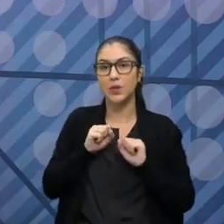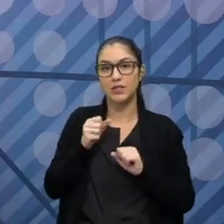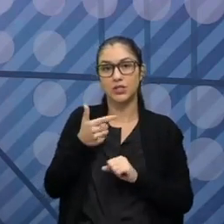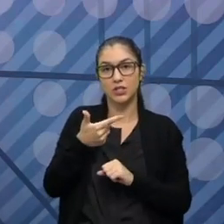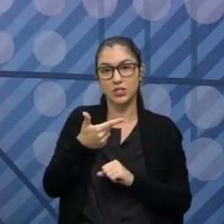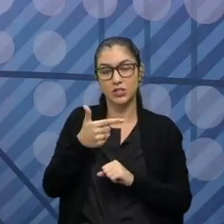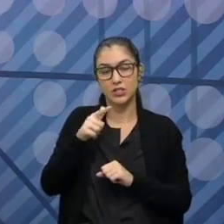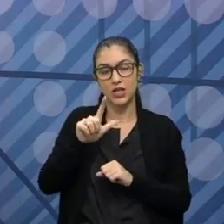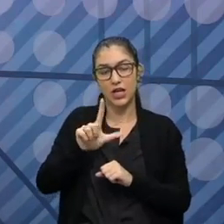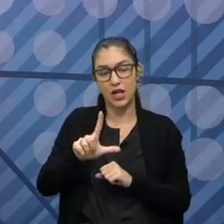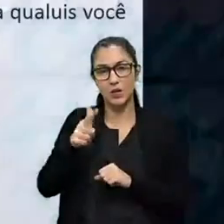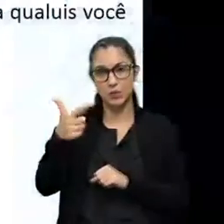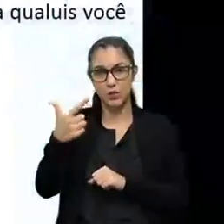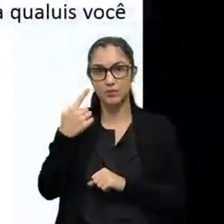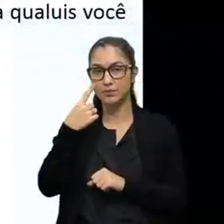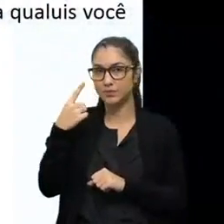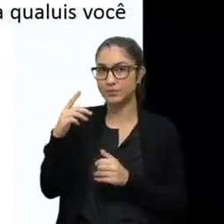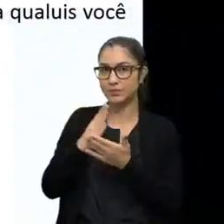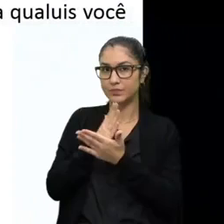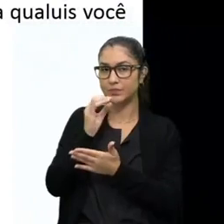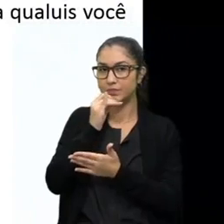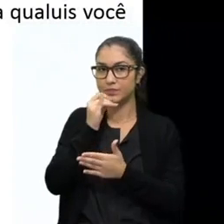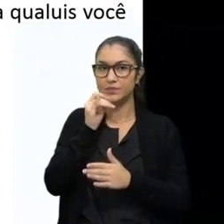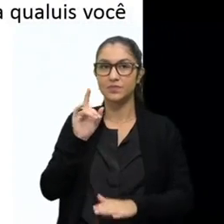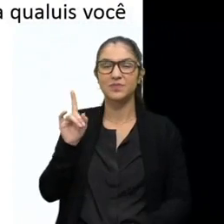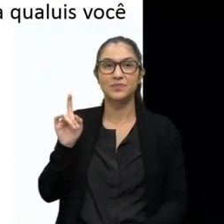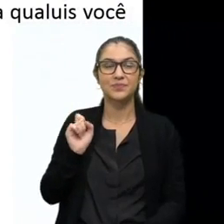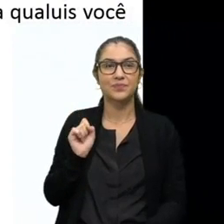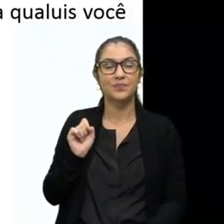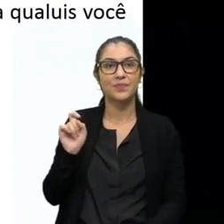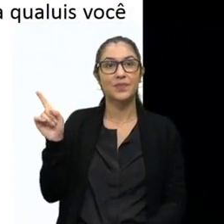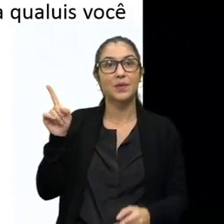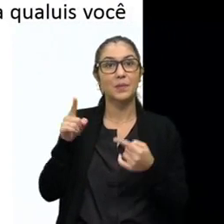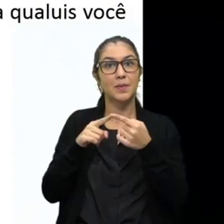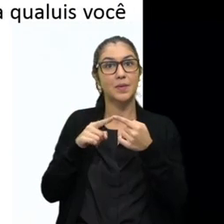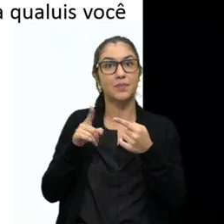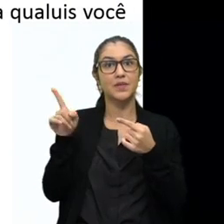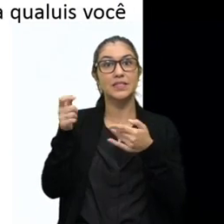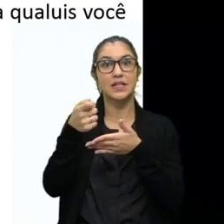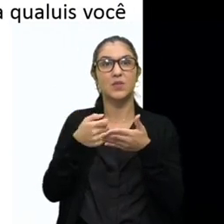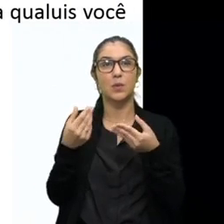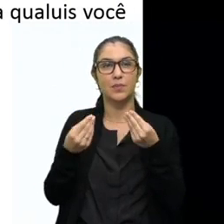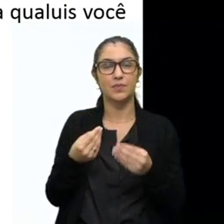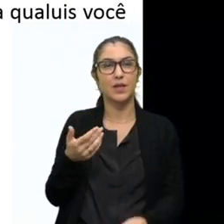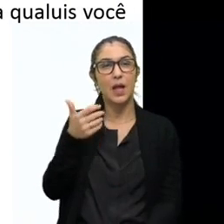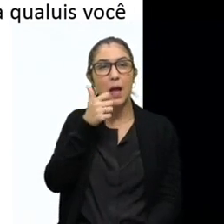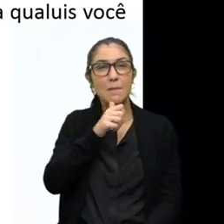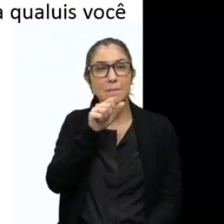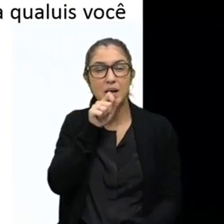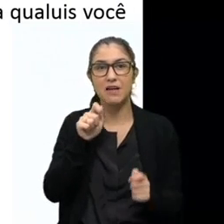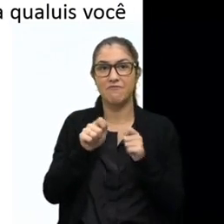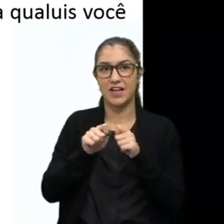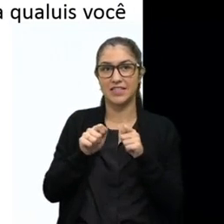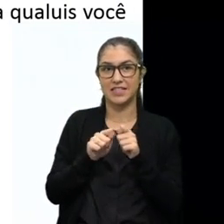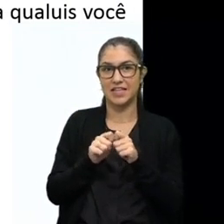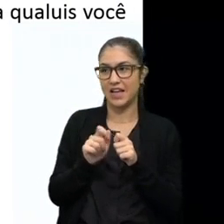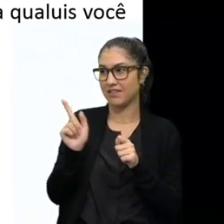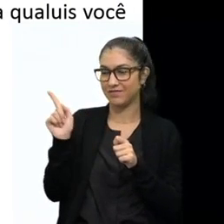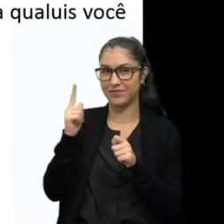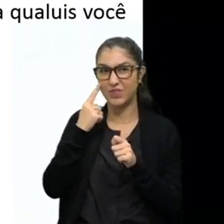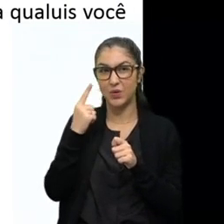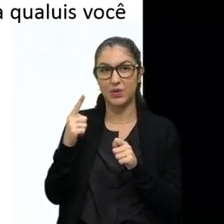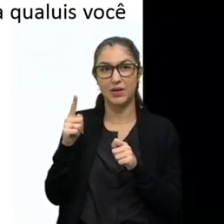língua. Então, olha alguns exemplos lá conosco. Esse primeiro, olha como ele escreveu. A mãe fazer, ó o verbo,